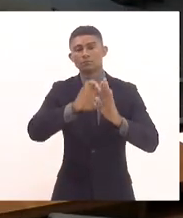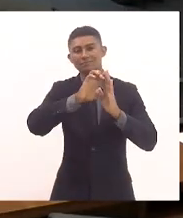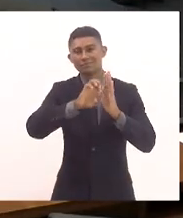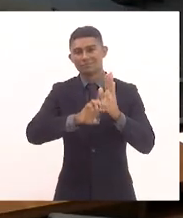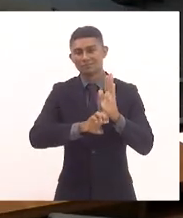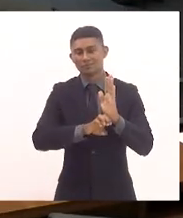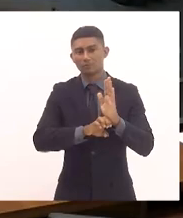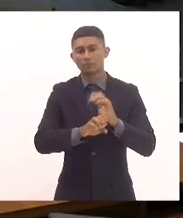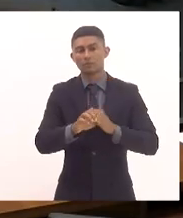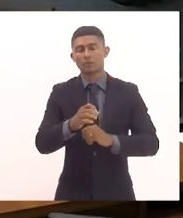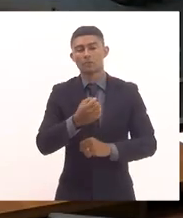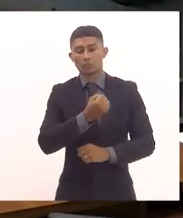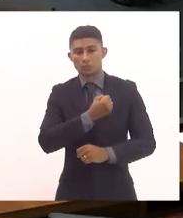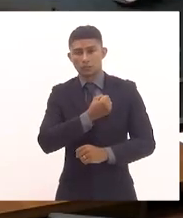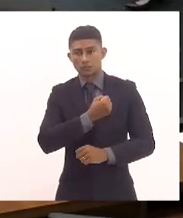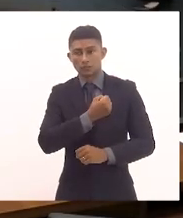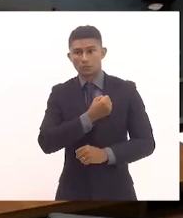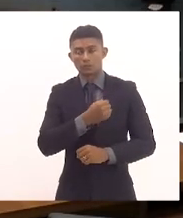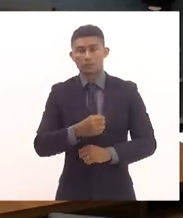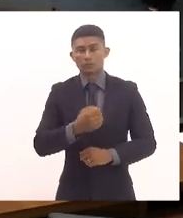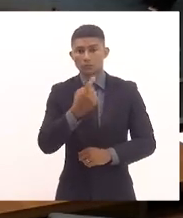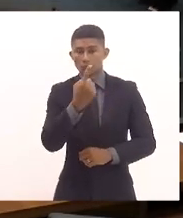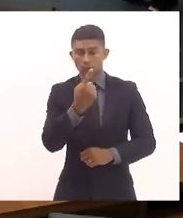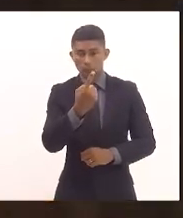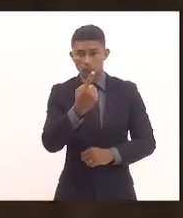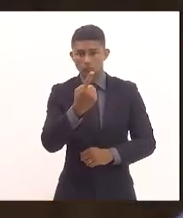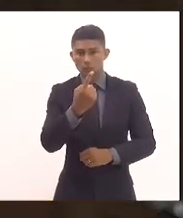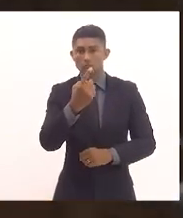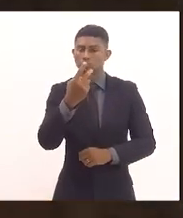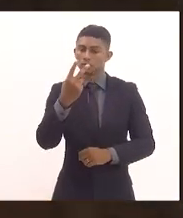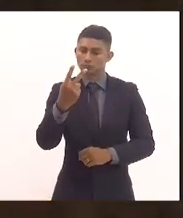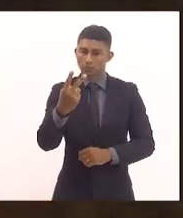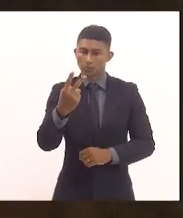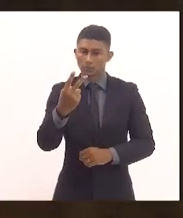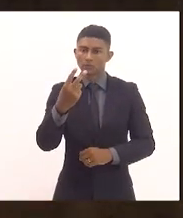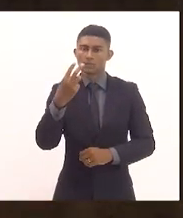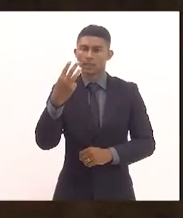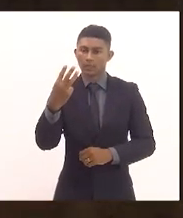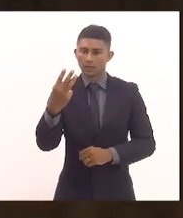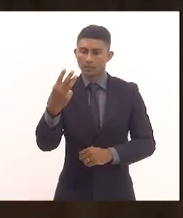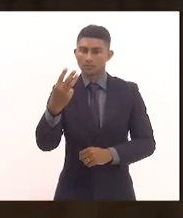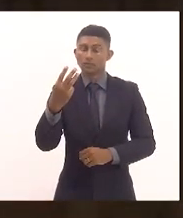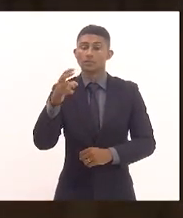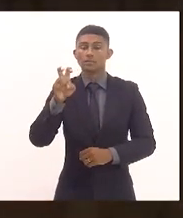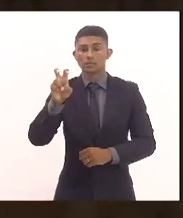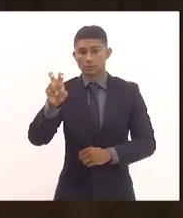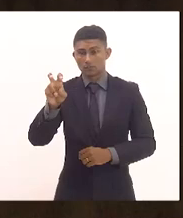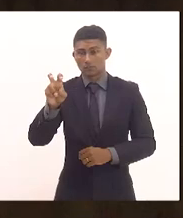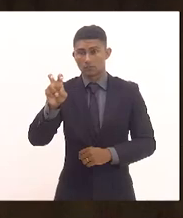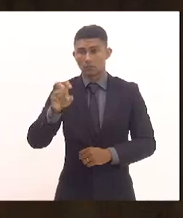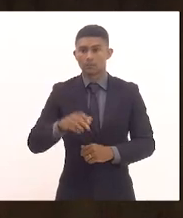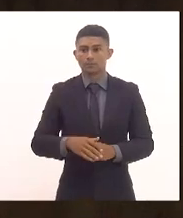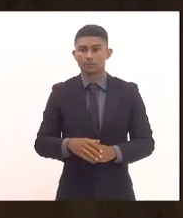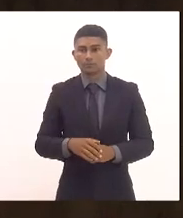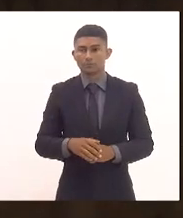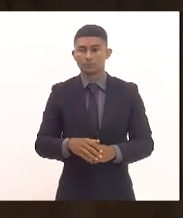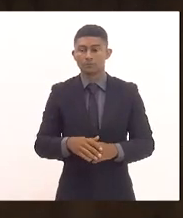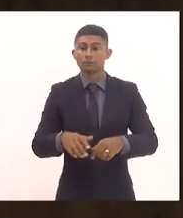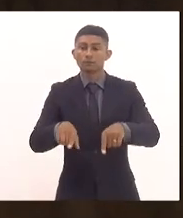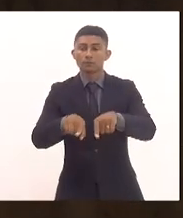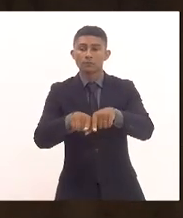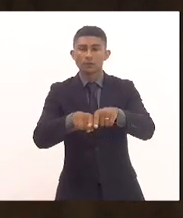emendas número 1, 2, 3 e 5. Favorável